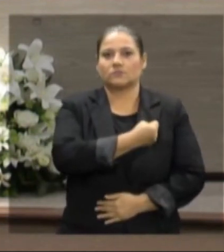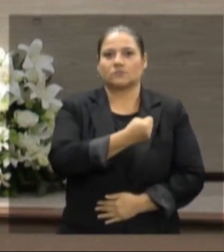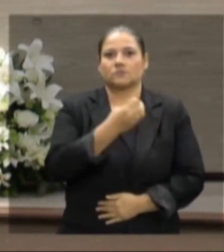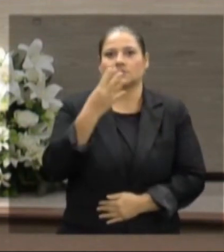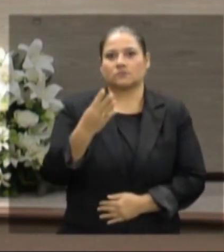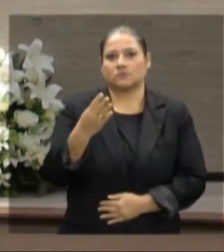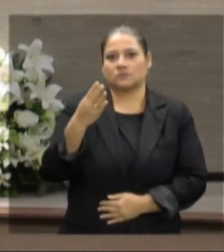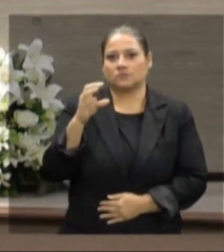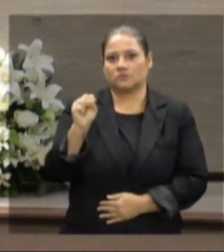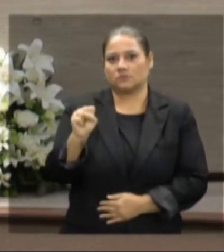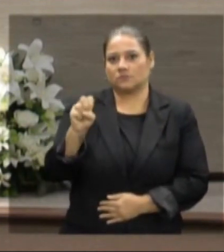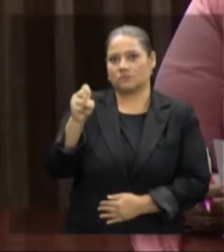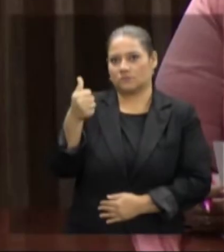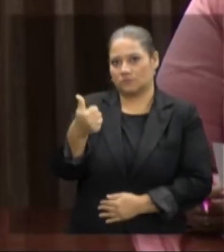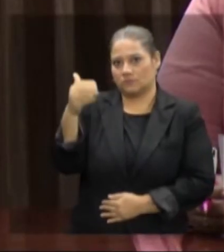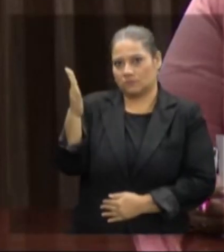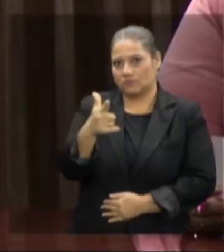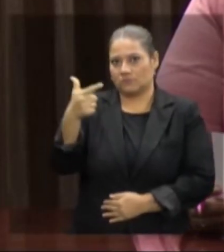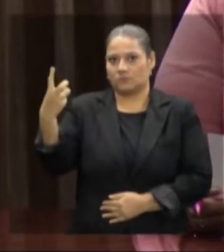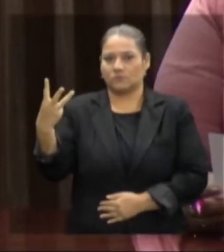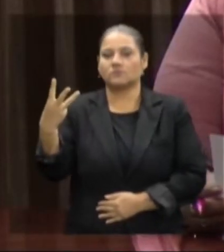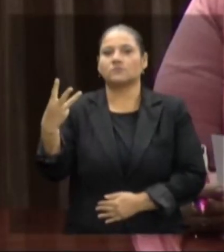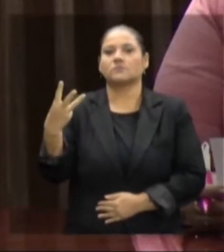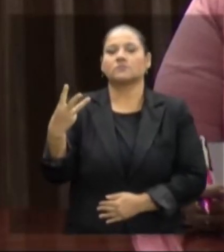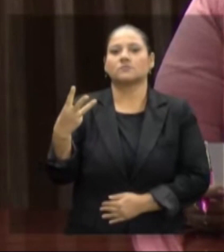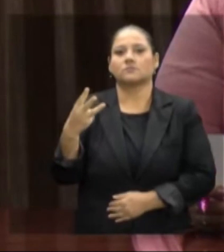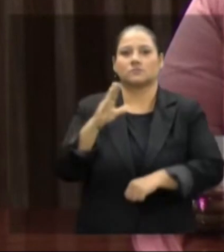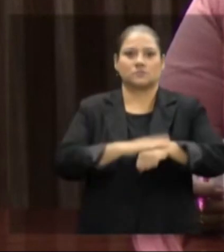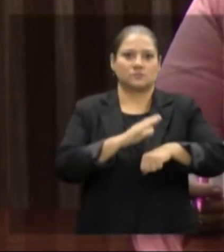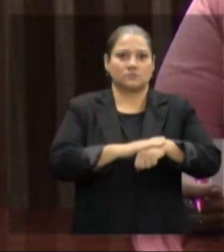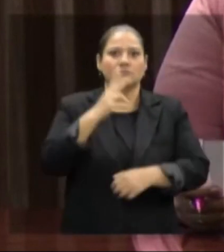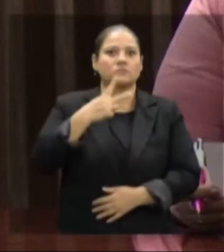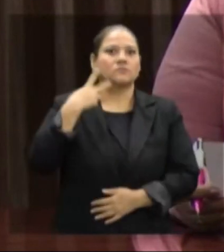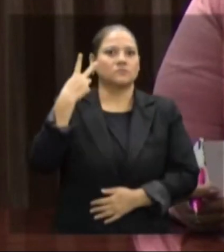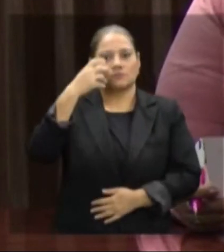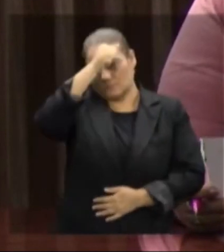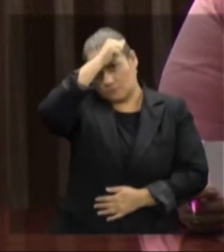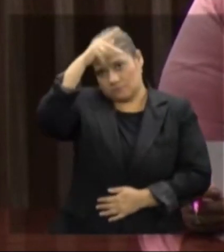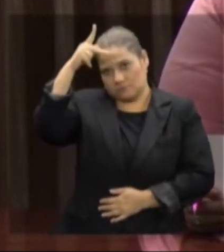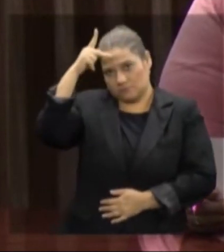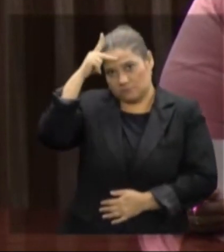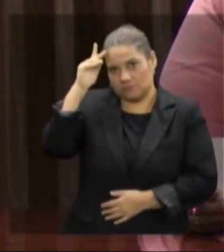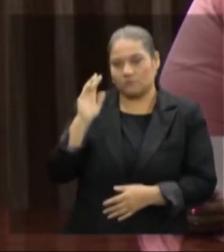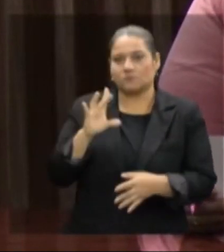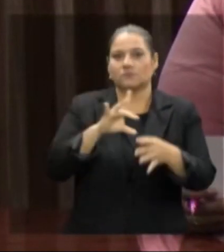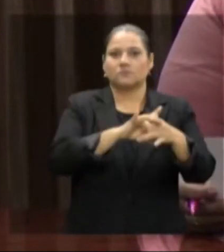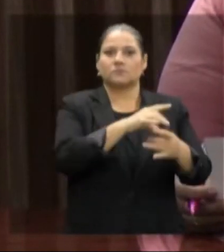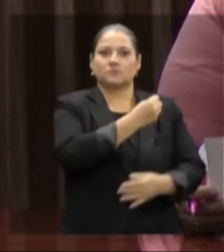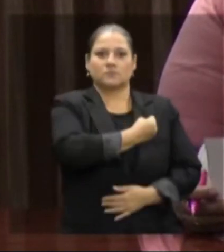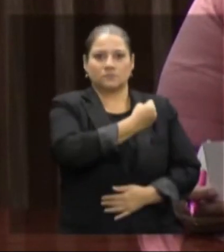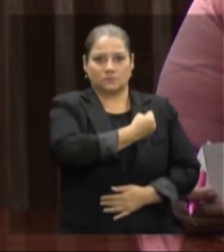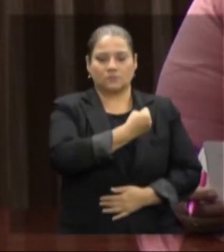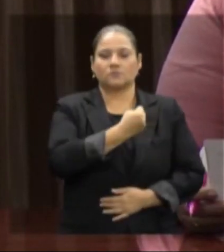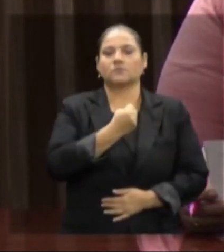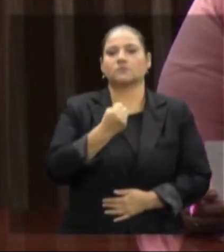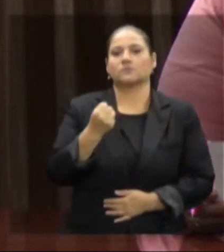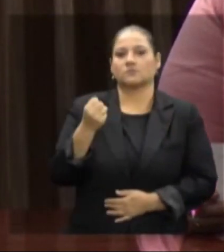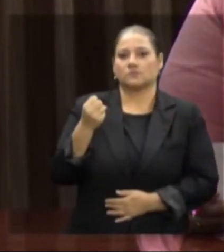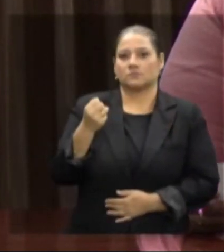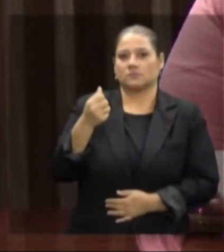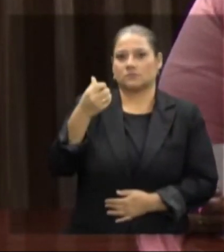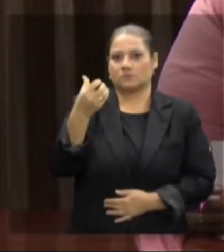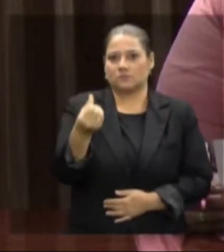número 481 de 2023, de autoria do Executivo Municipal, capeado pela mensagem